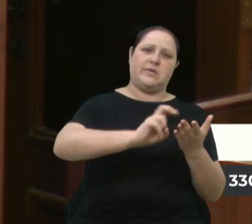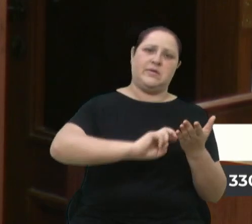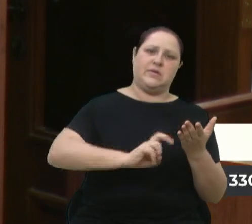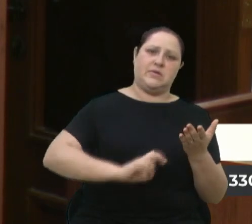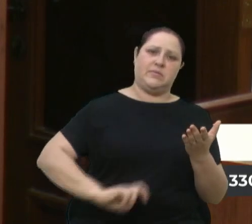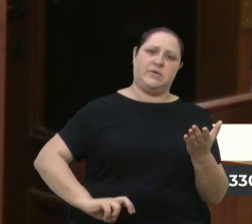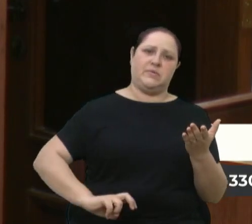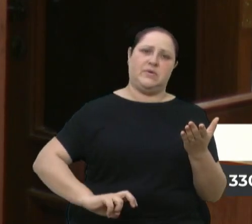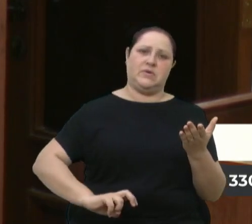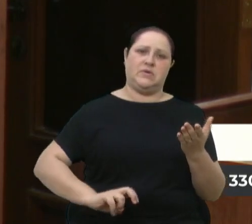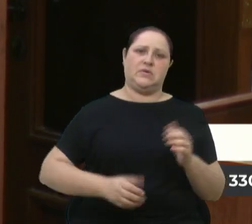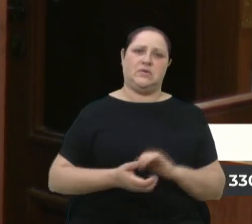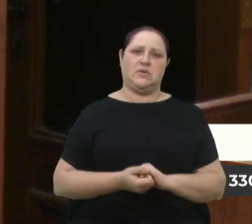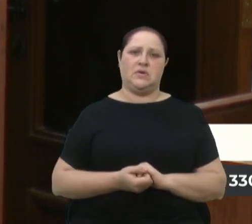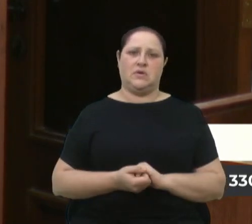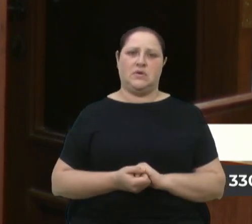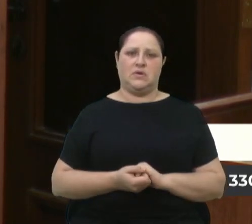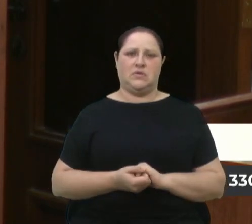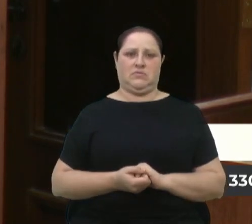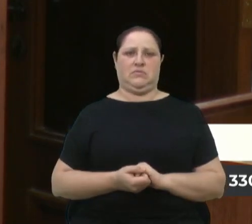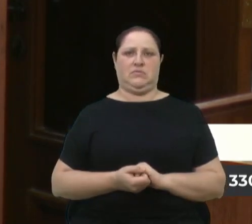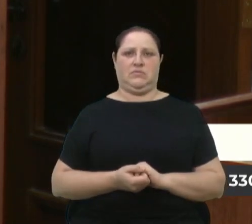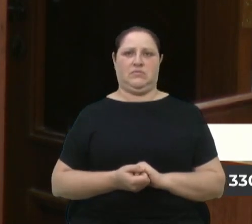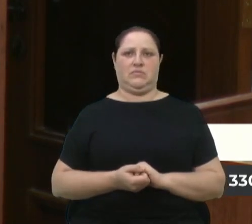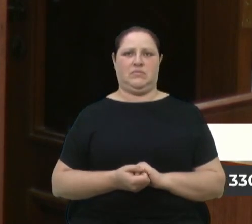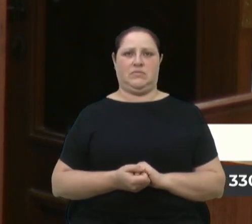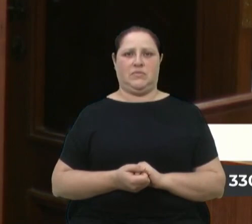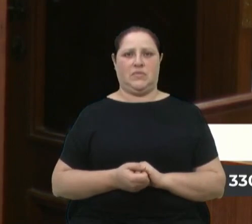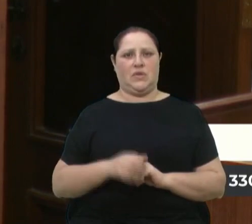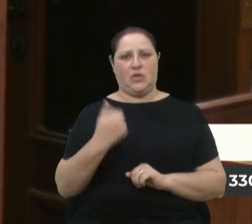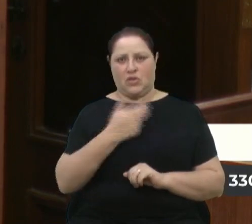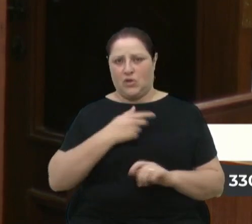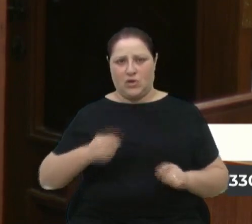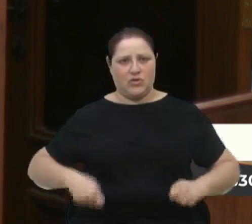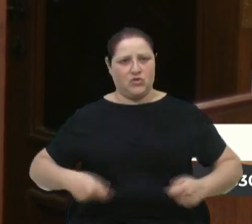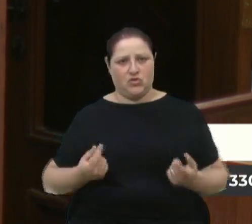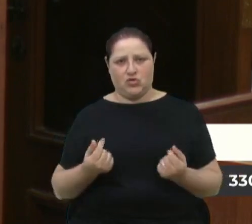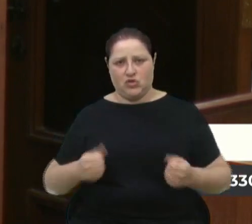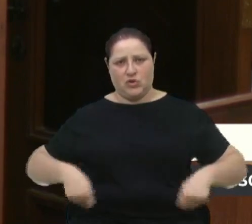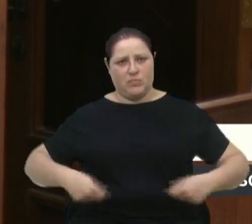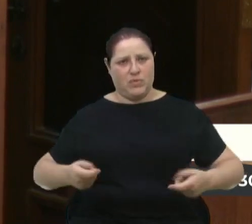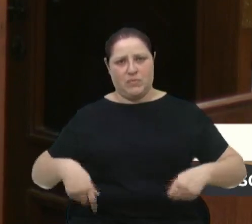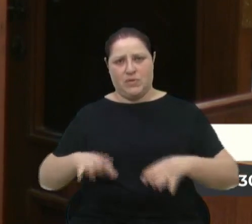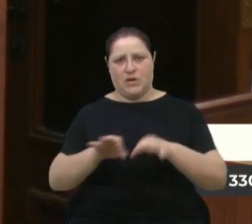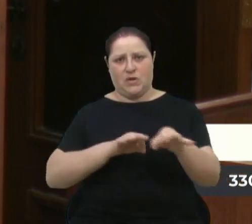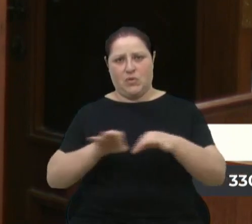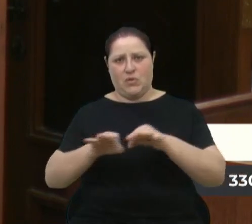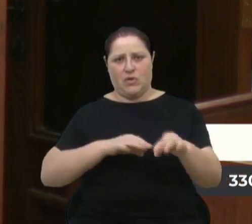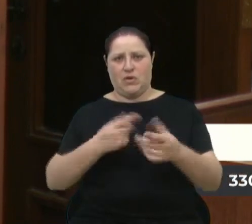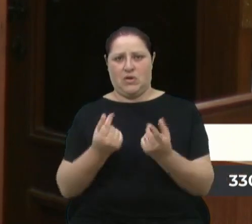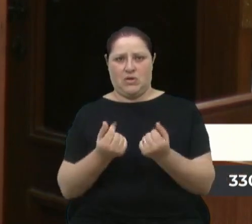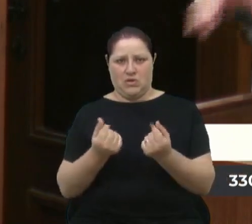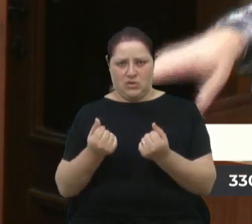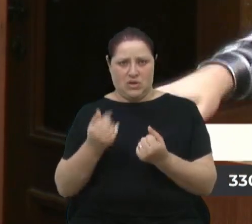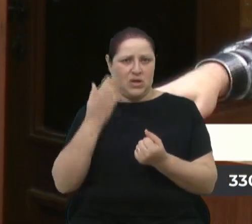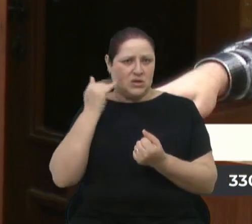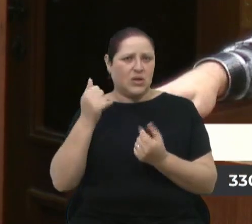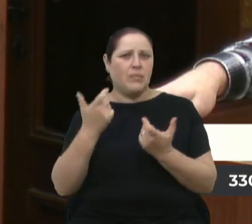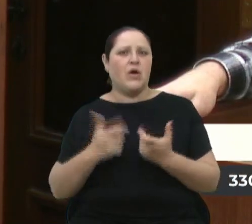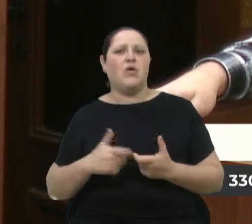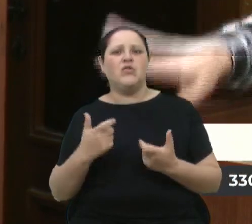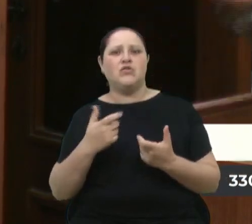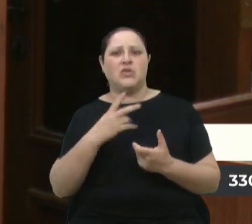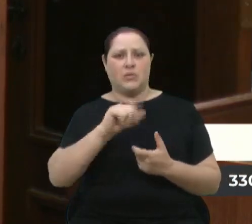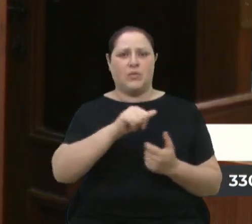Então, gente, nós vamos avançar, porque nós estamos jogando dinheiro no lixo, rasgando. Sabe para onde vão essas